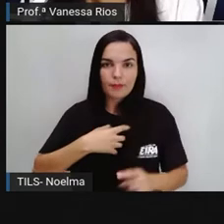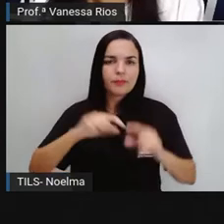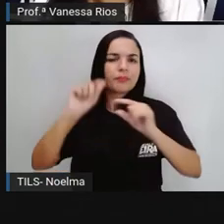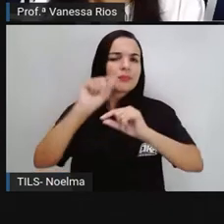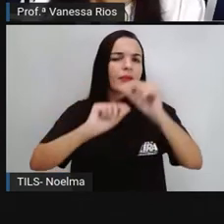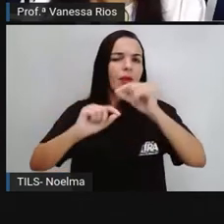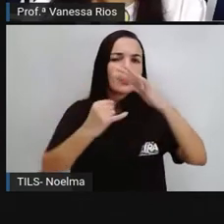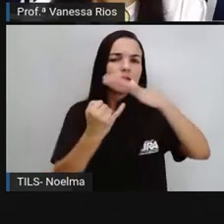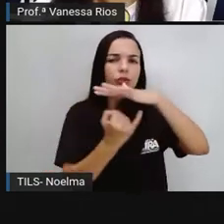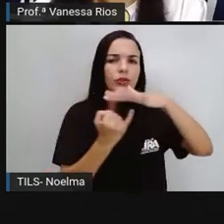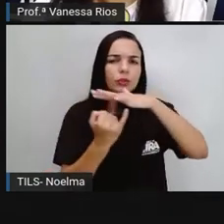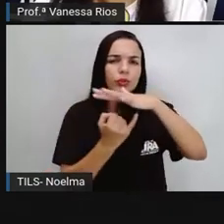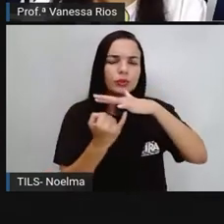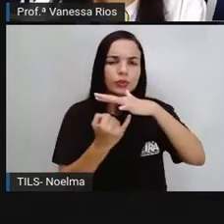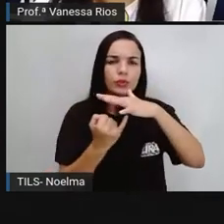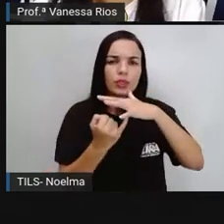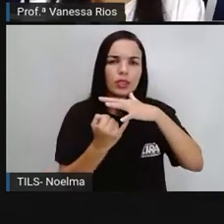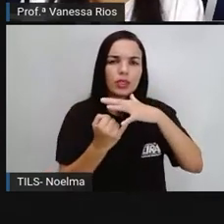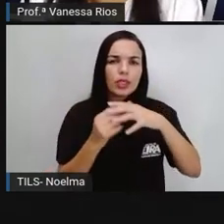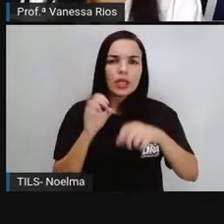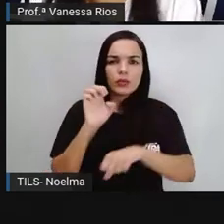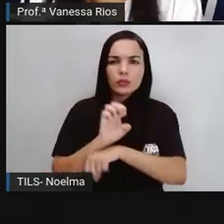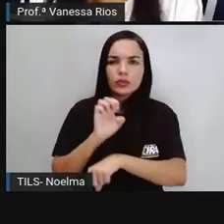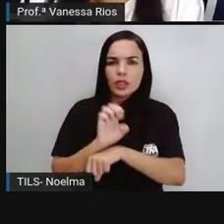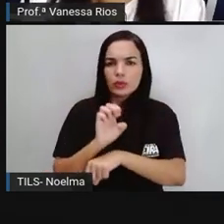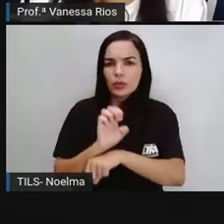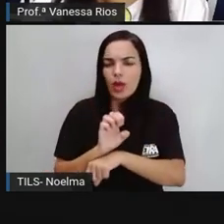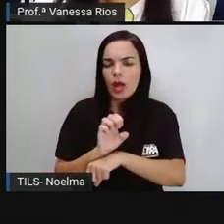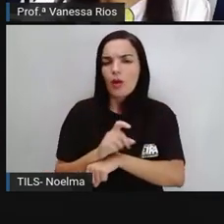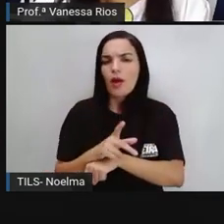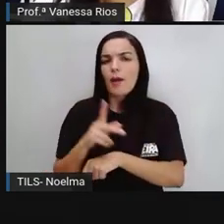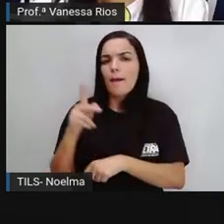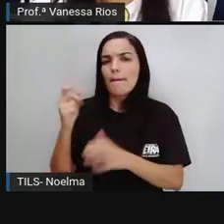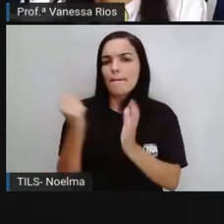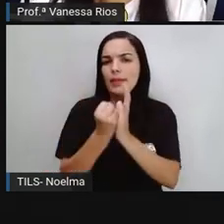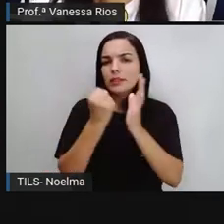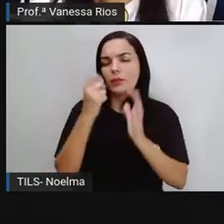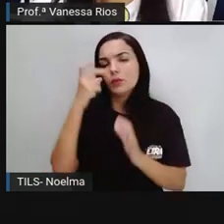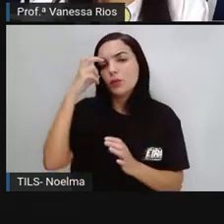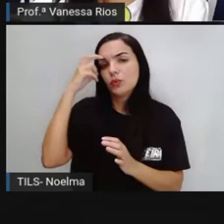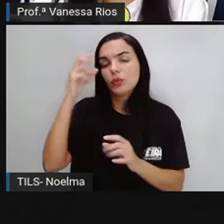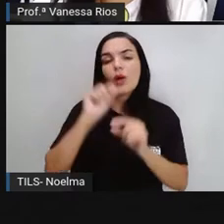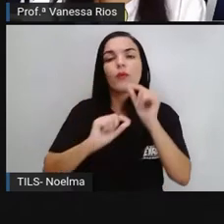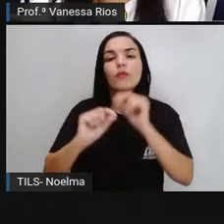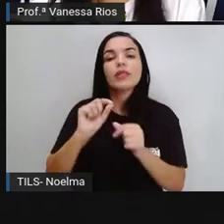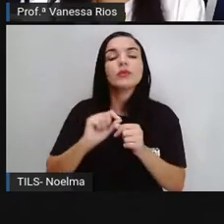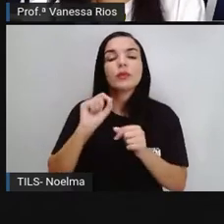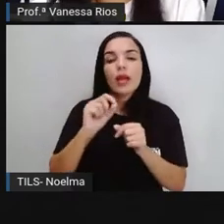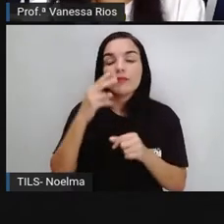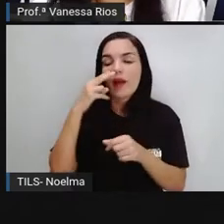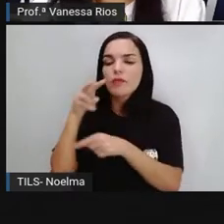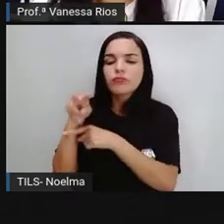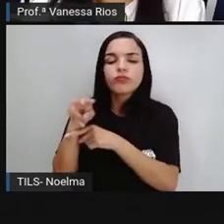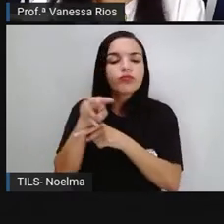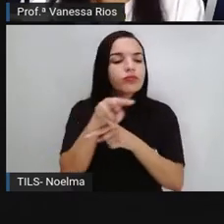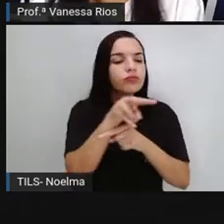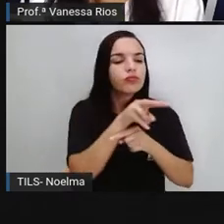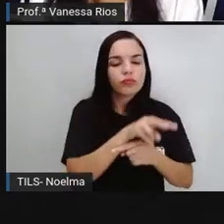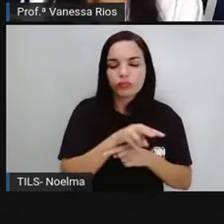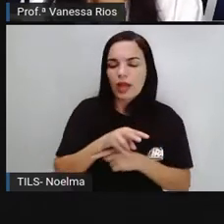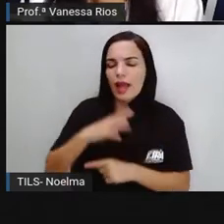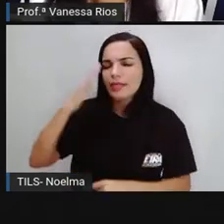do Sistema Estadual de Patrimônio Cultural. No caso aí do SIPAC, ele vai fazer o reconhecimento, né,